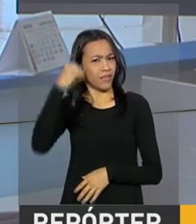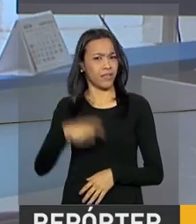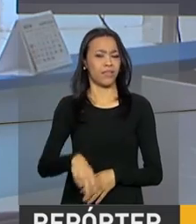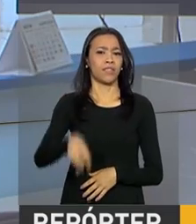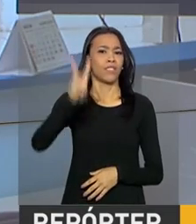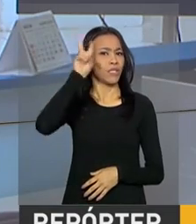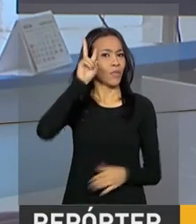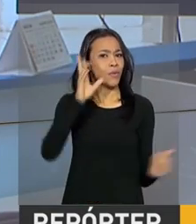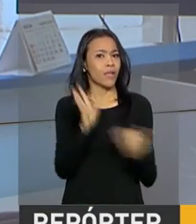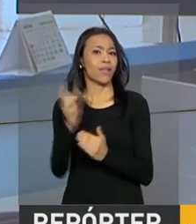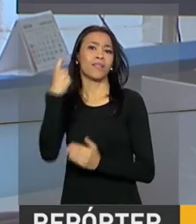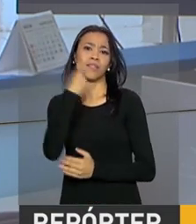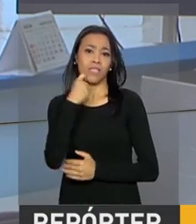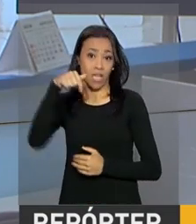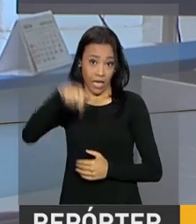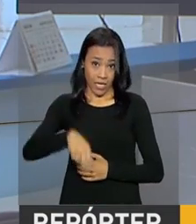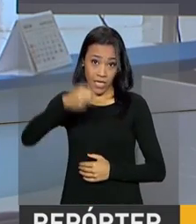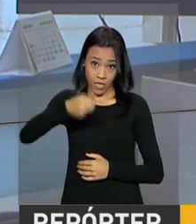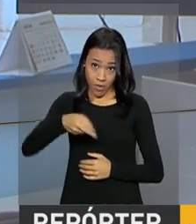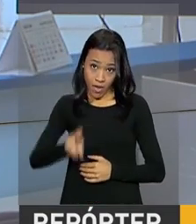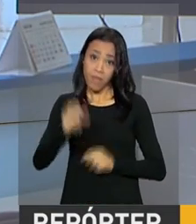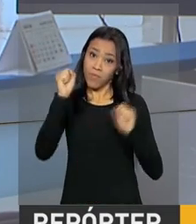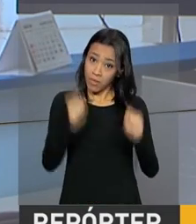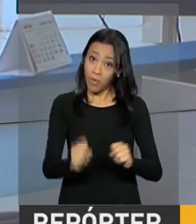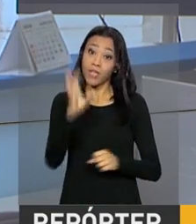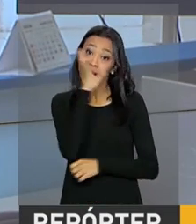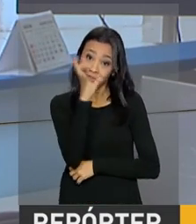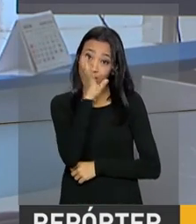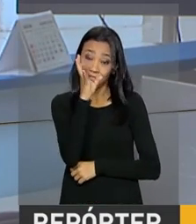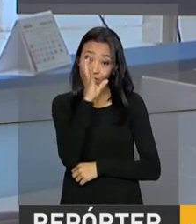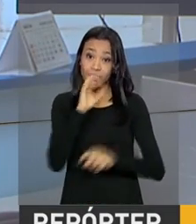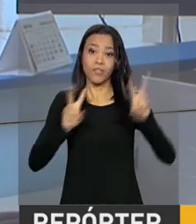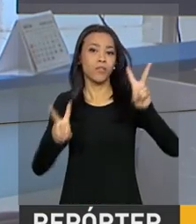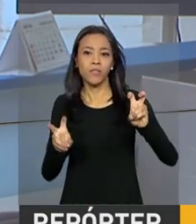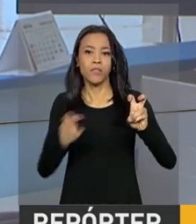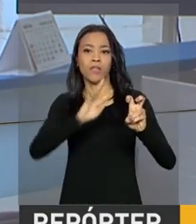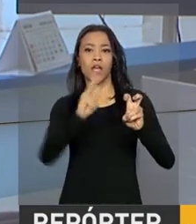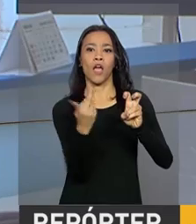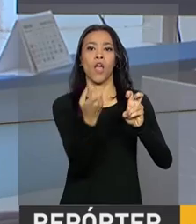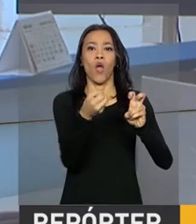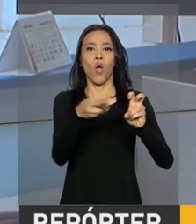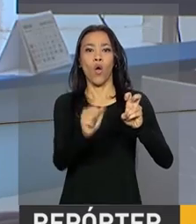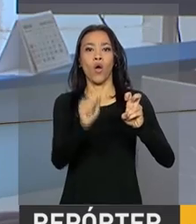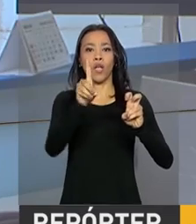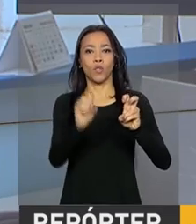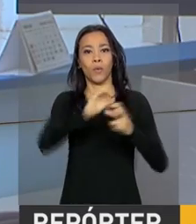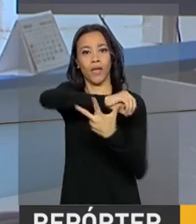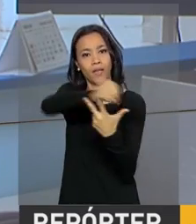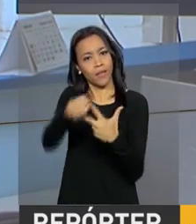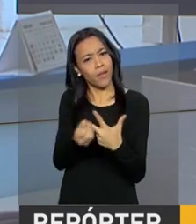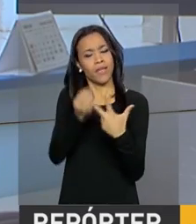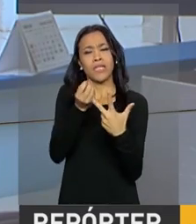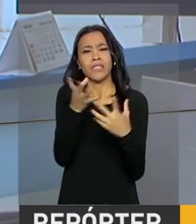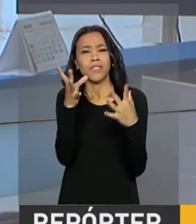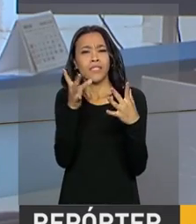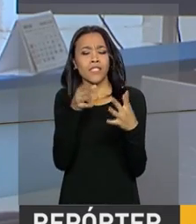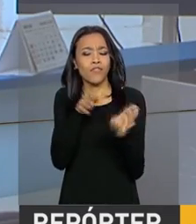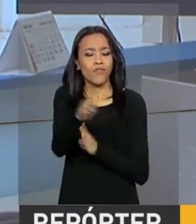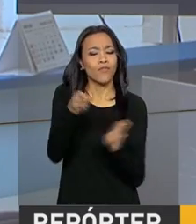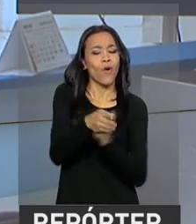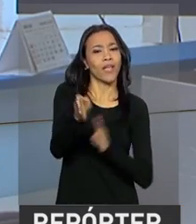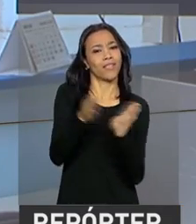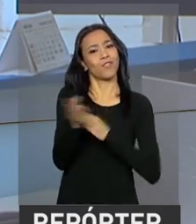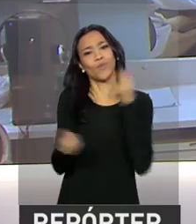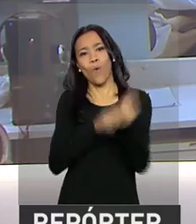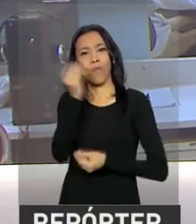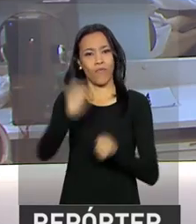sexta-feira aqui na NBR você pode acompanhar o programa a Hora do Enem às 2:30 da tarde com todas as dicas para as provas